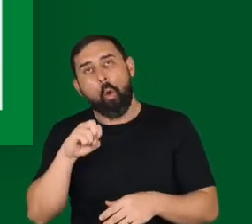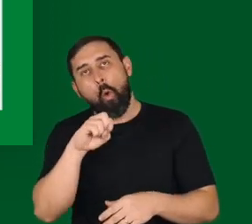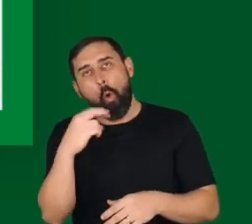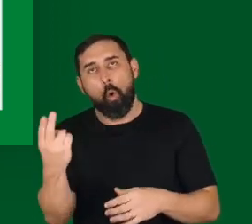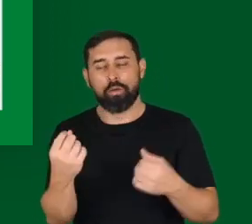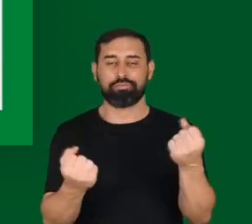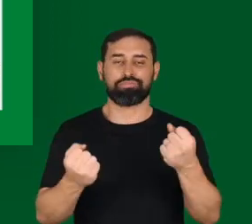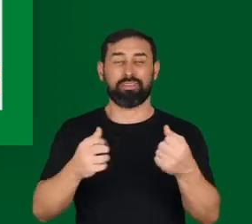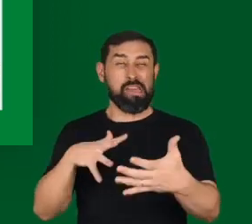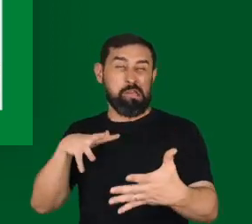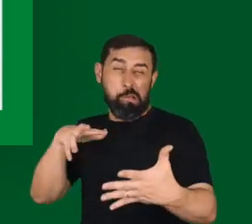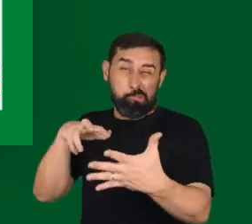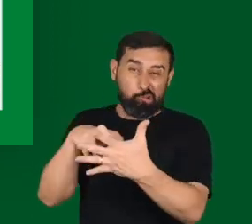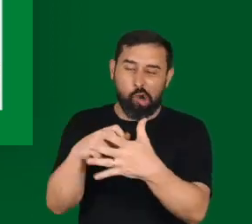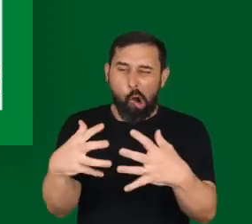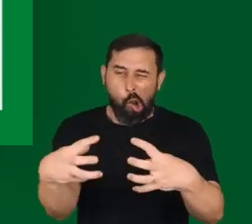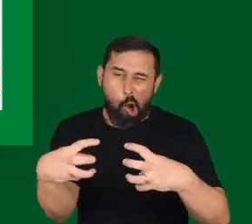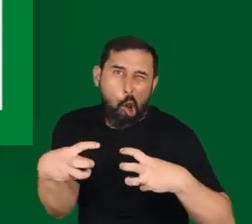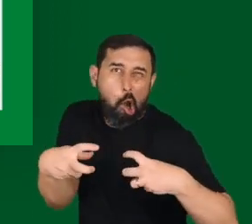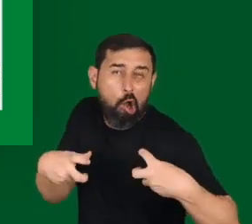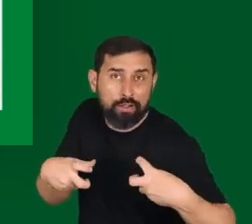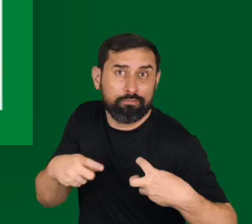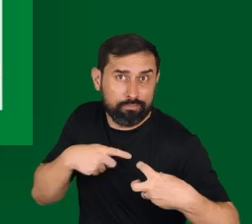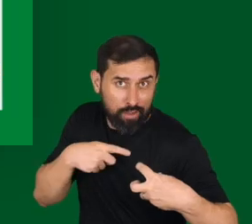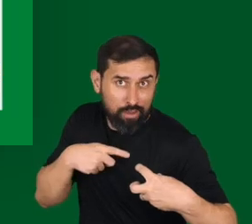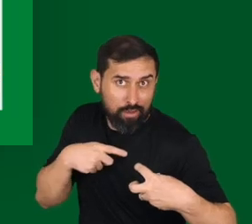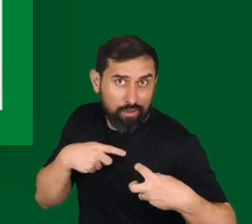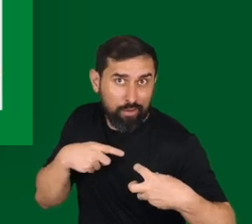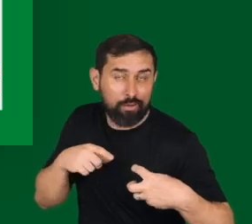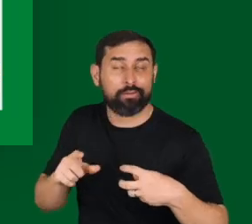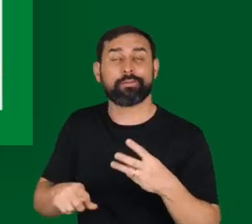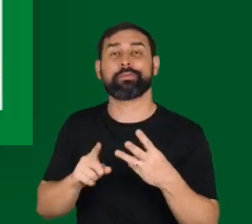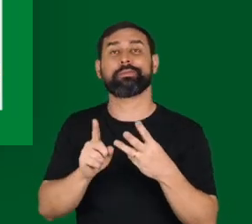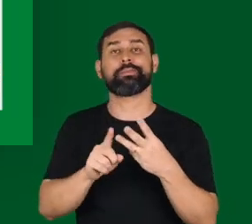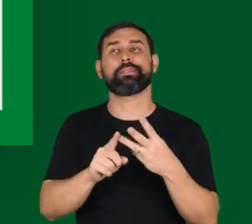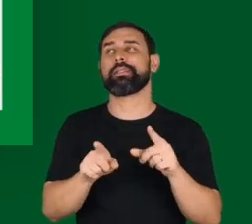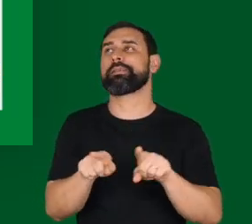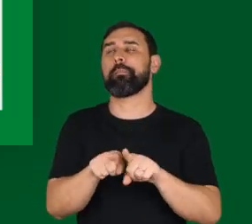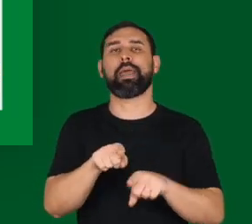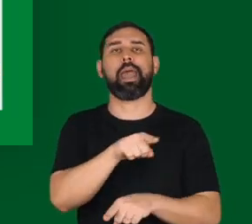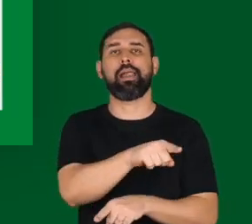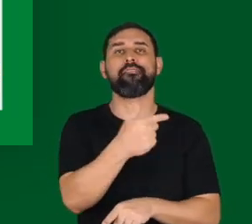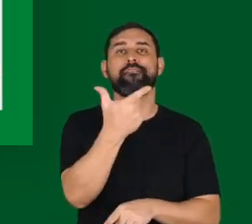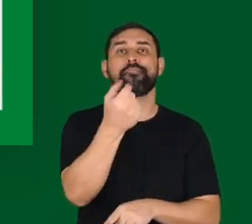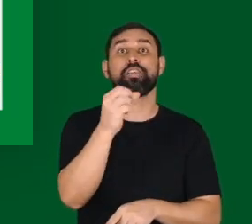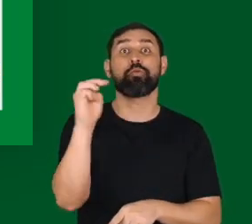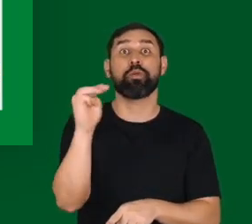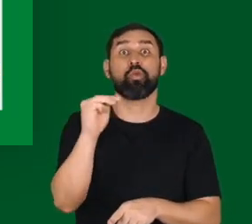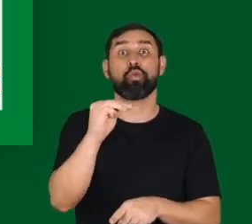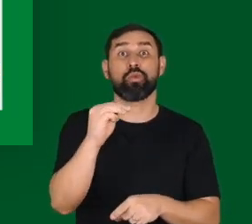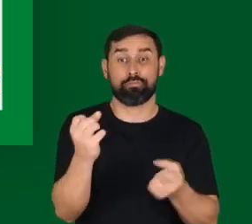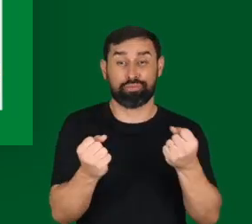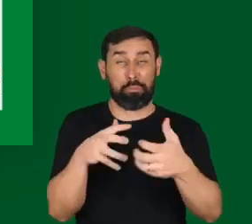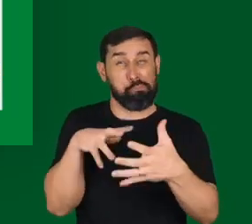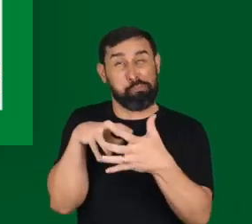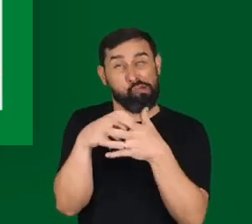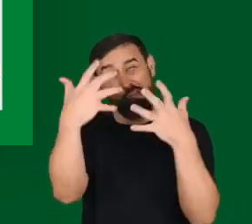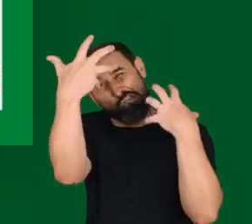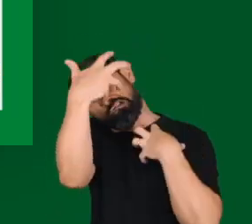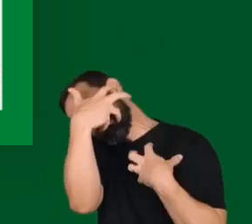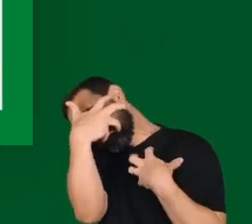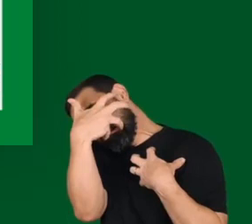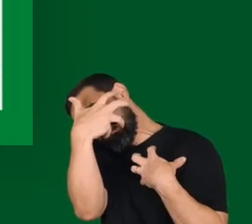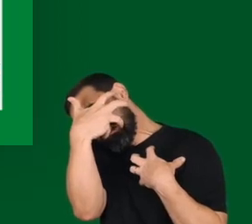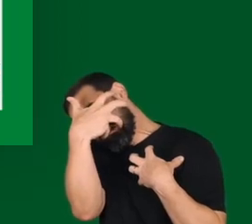tem danos severos ao veículo, e o tempo de liberação do paciente foi acima de 20 minutos. Então, ele ficou mais de 20